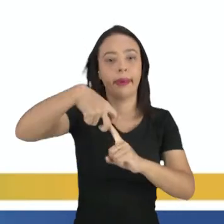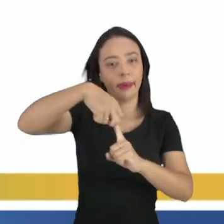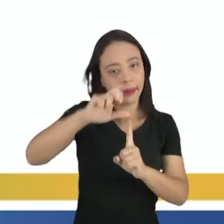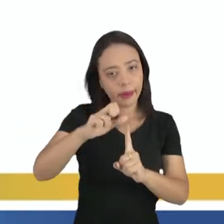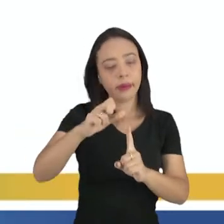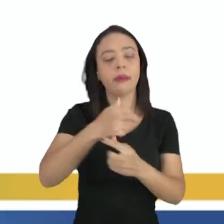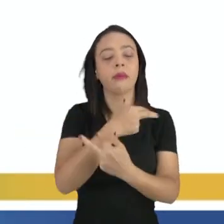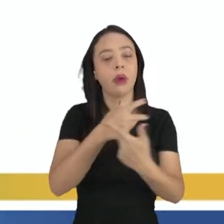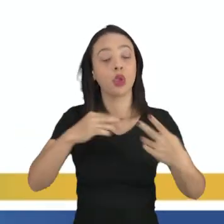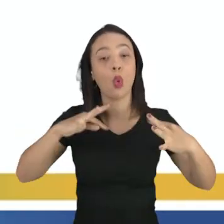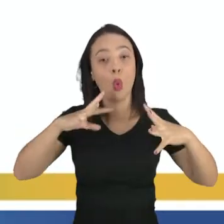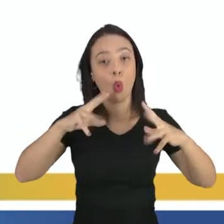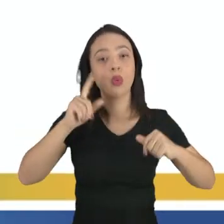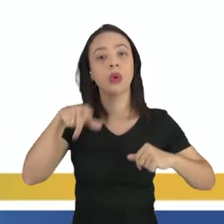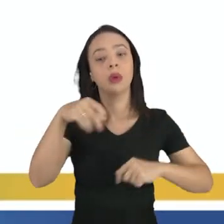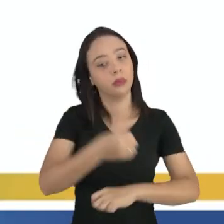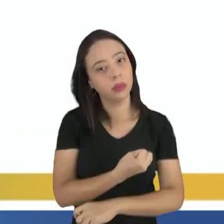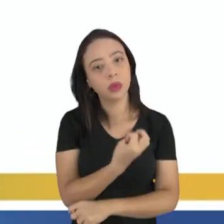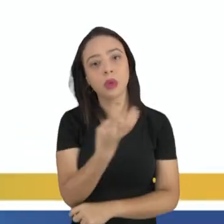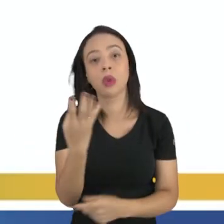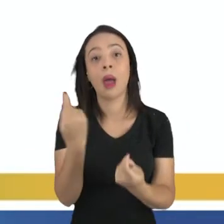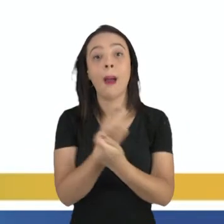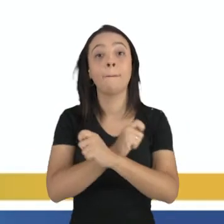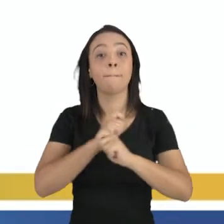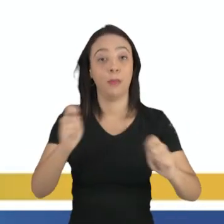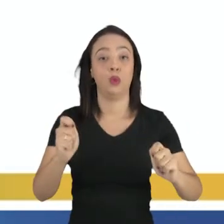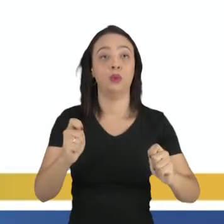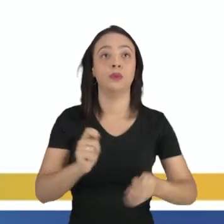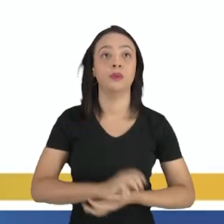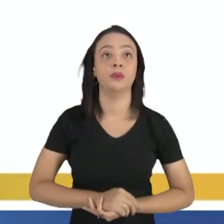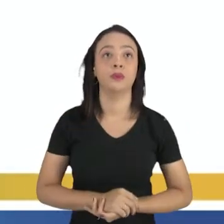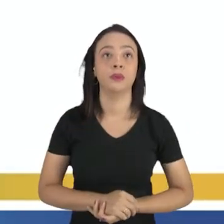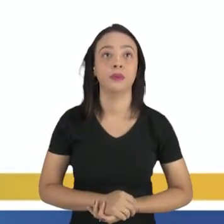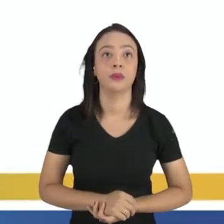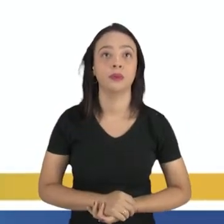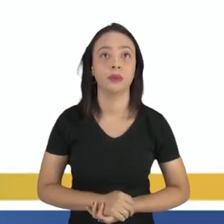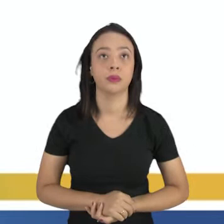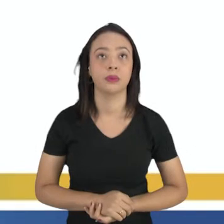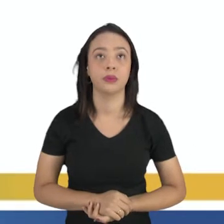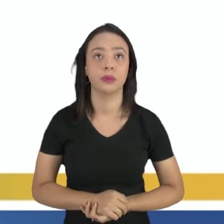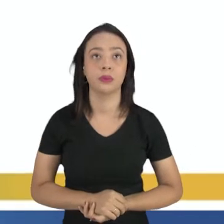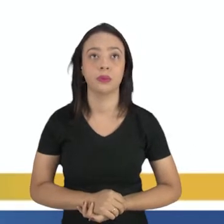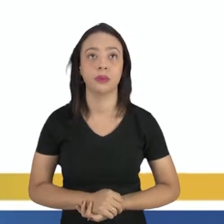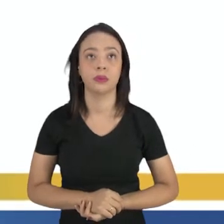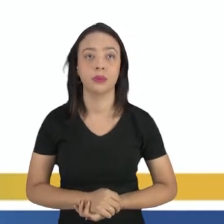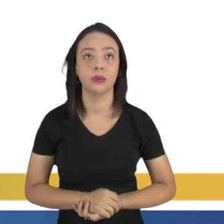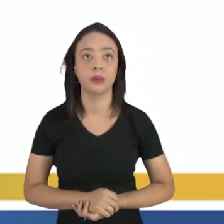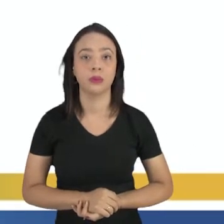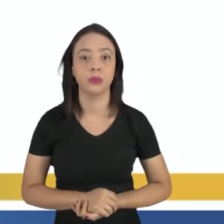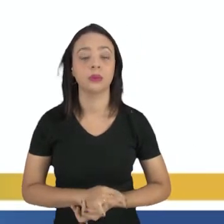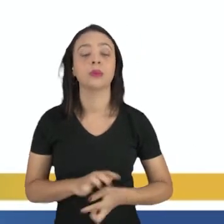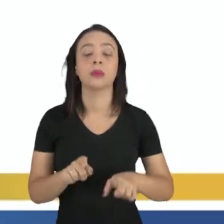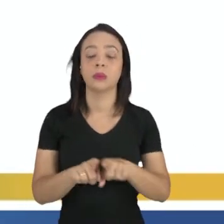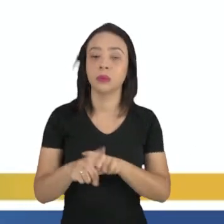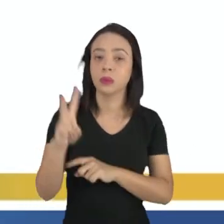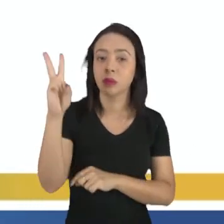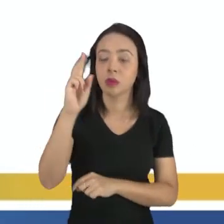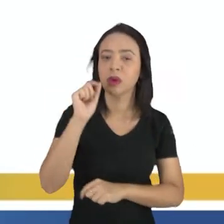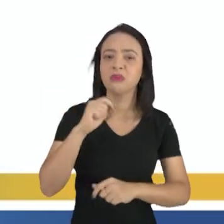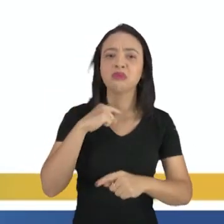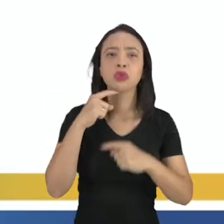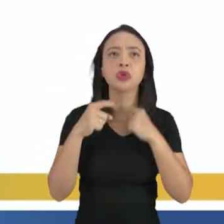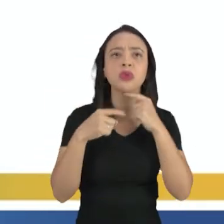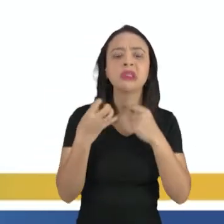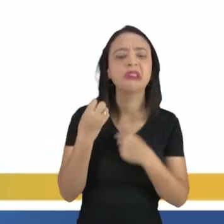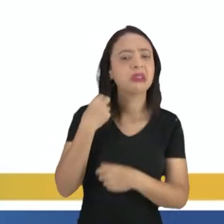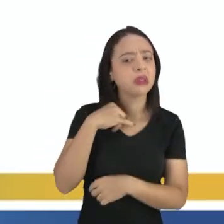refrigerante, todos são incontáveis, ok? Muito bem. Aí a pergunta, lembra lá? Sim, professora, mas se eu não